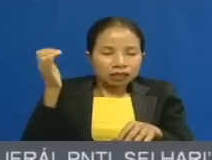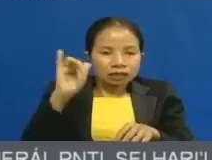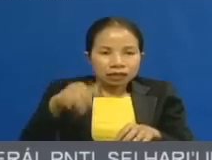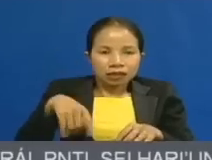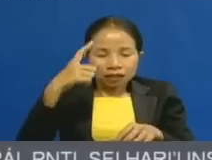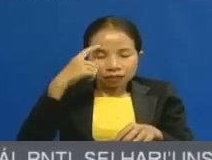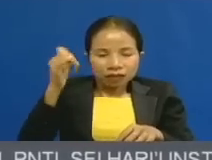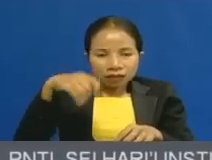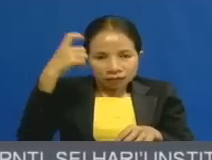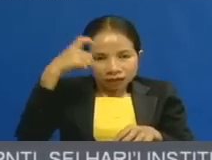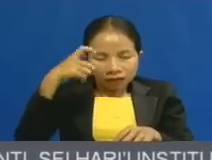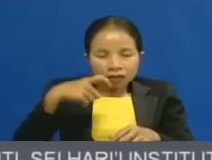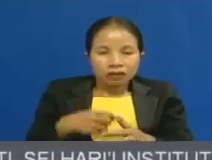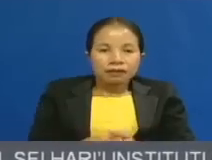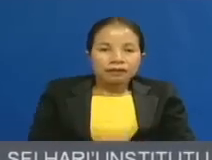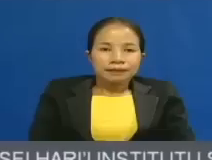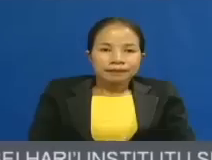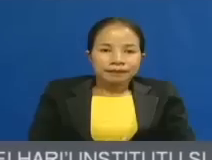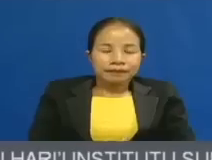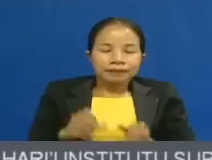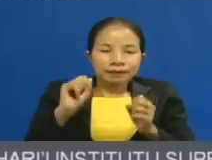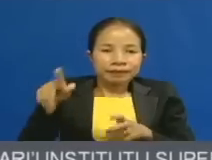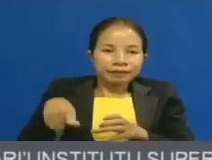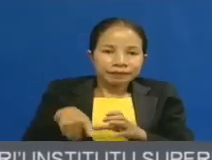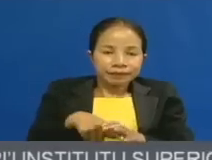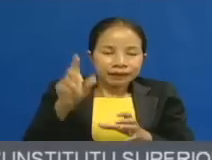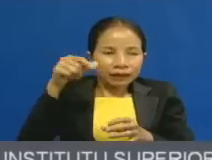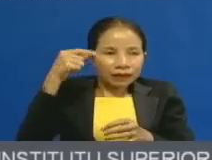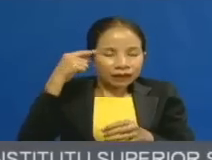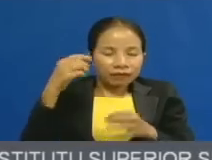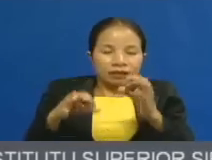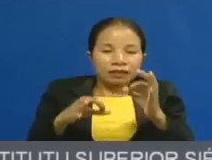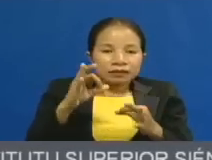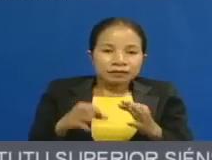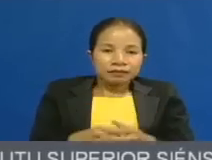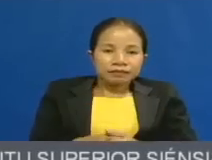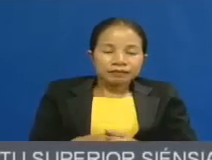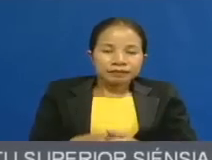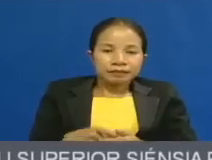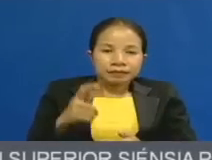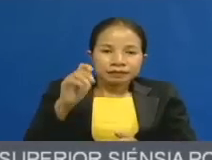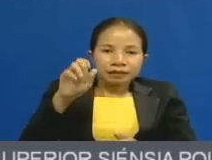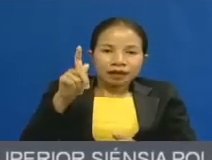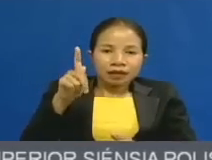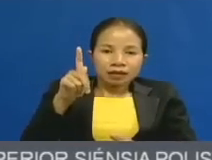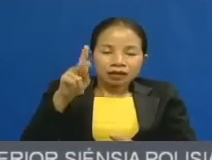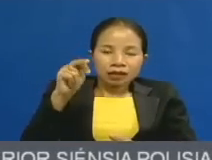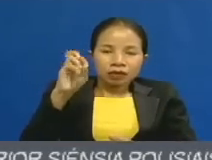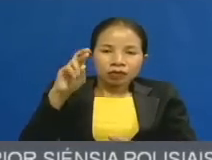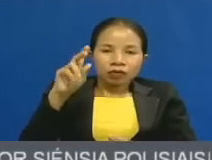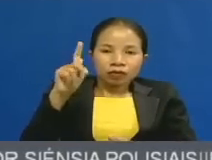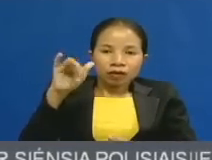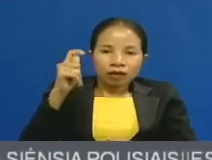mérito sirne matenek atu bele hola parte ia governo so ke teknokrata ne ninia efeito ida